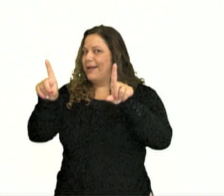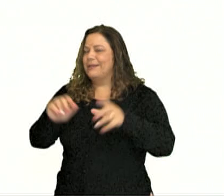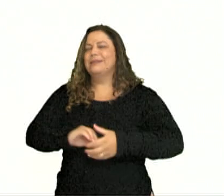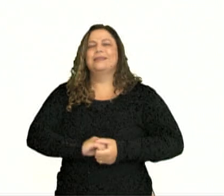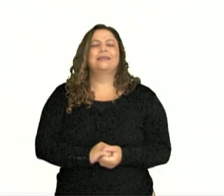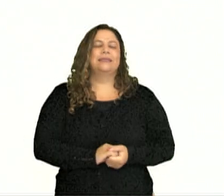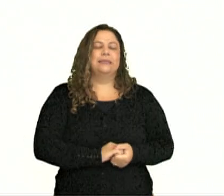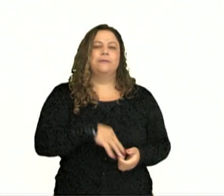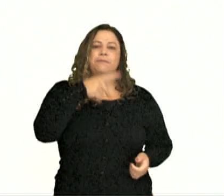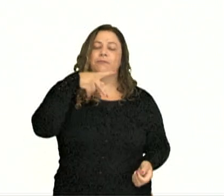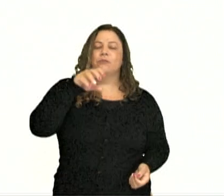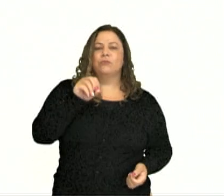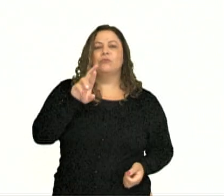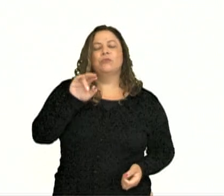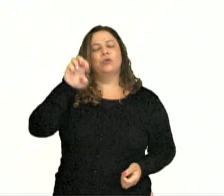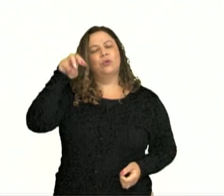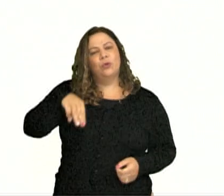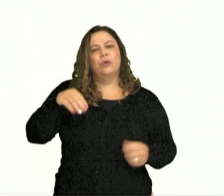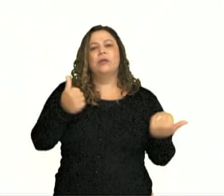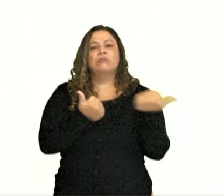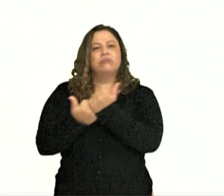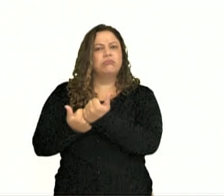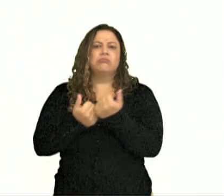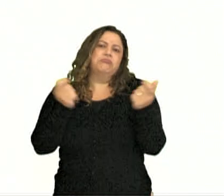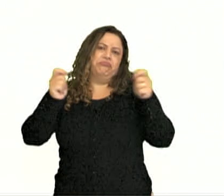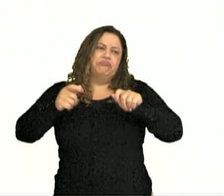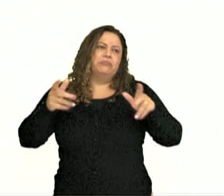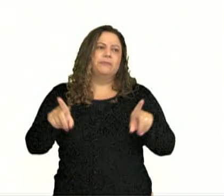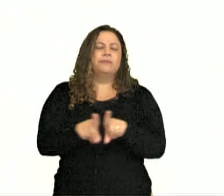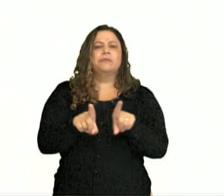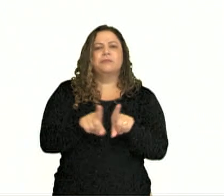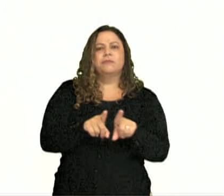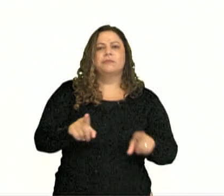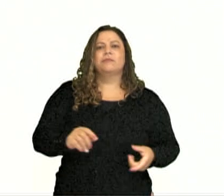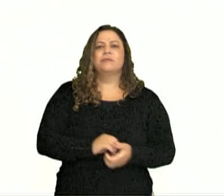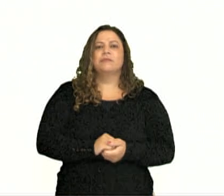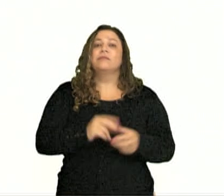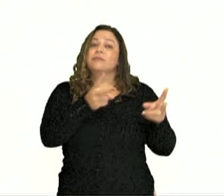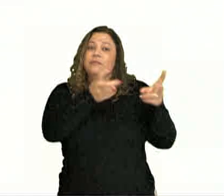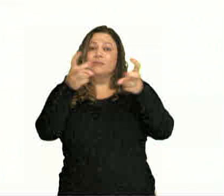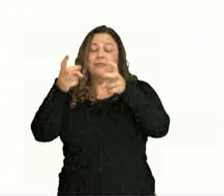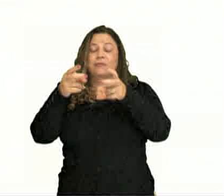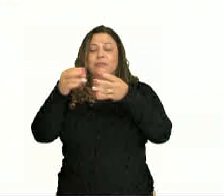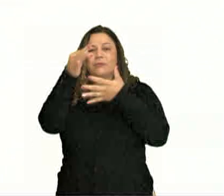um porém, e aí você percebe bem o sentido. Conferiu?